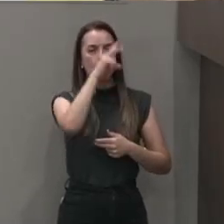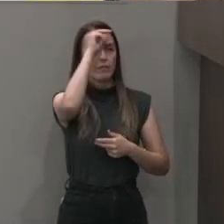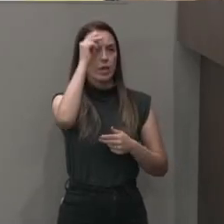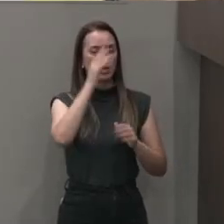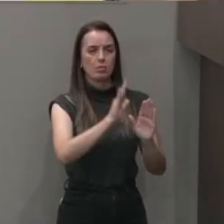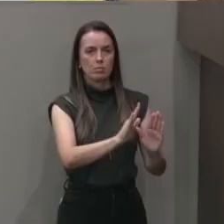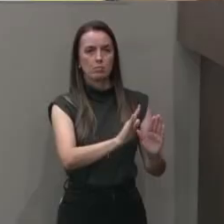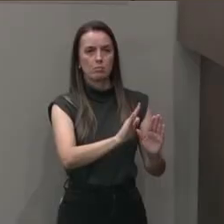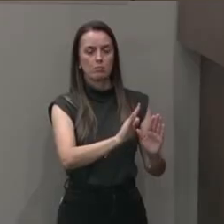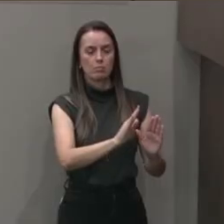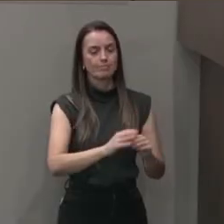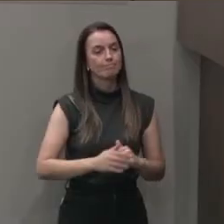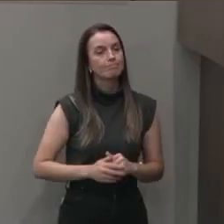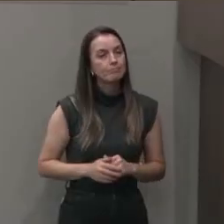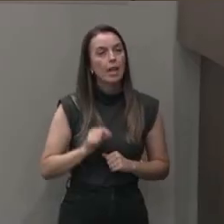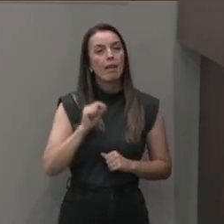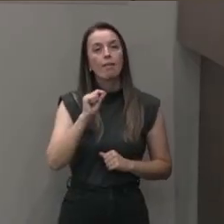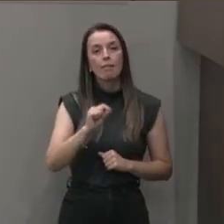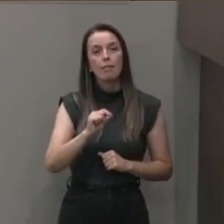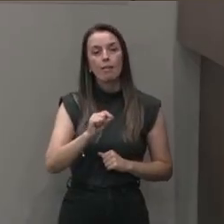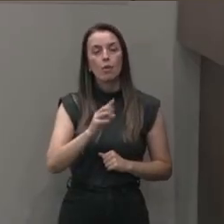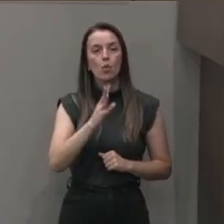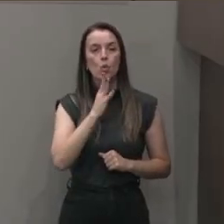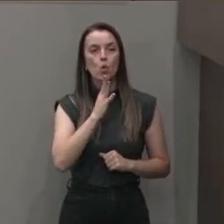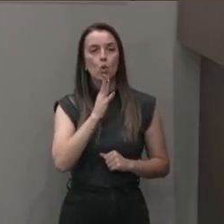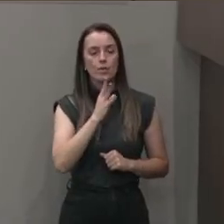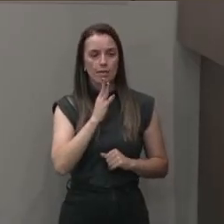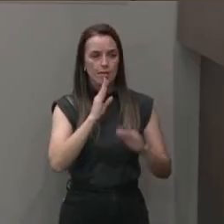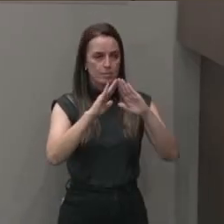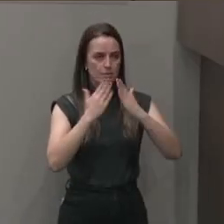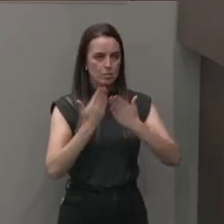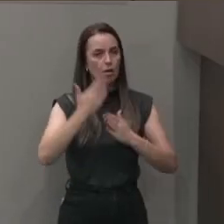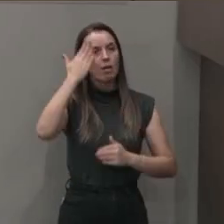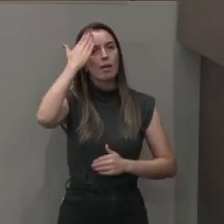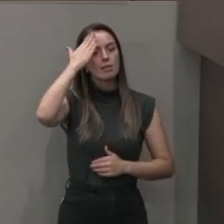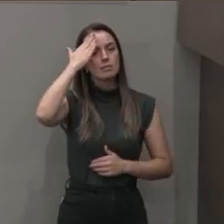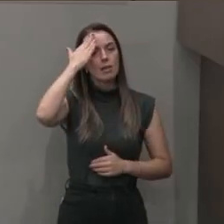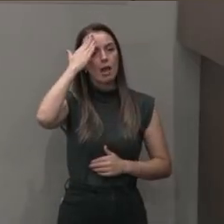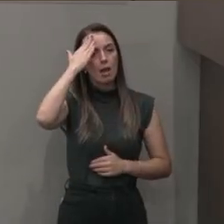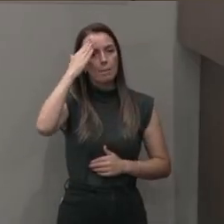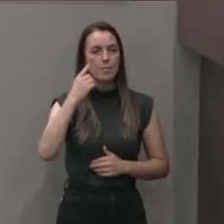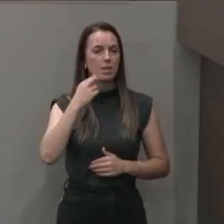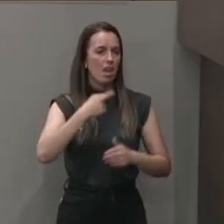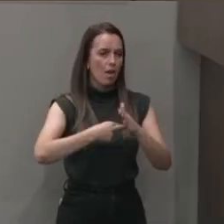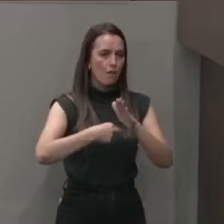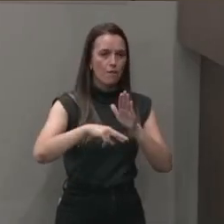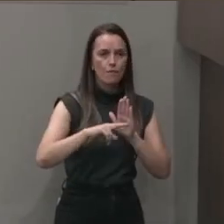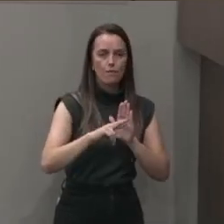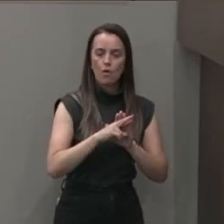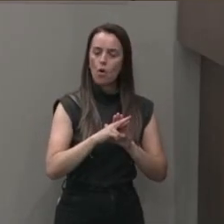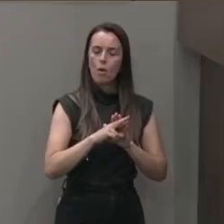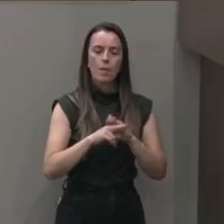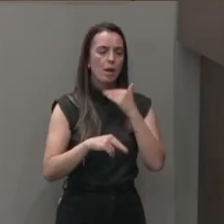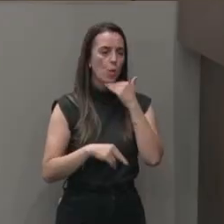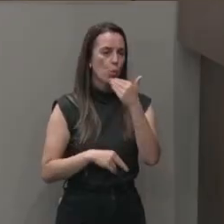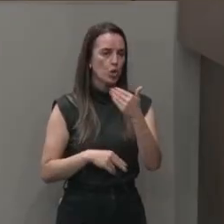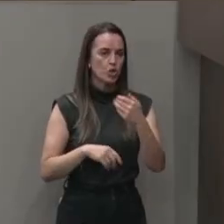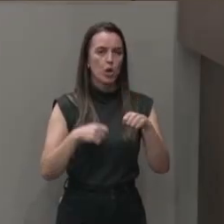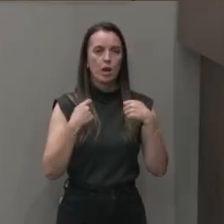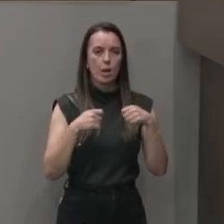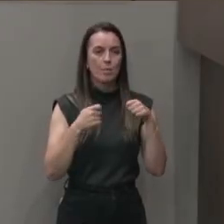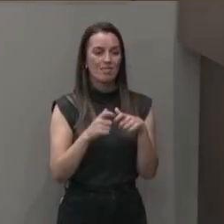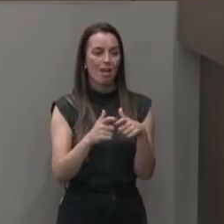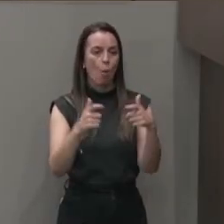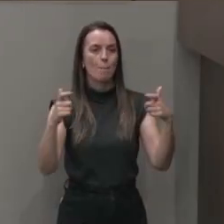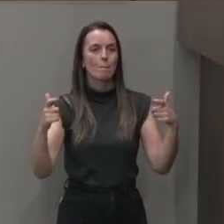Quem conhece essa escola sabe que uma reforma não é capaz de substituir uma ampliação. A emenda não tem nenhuma